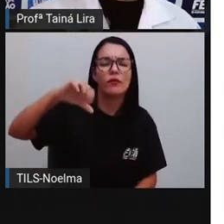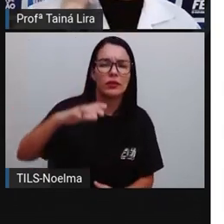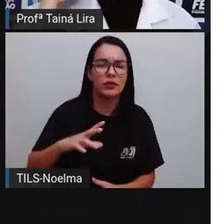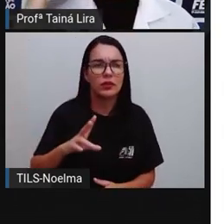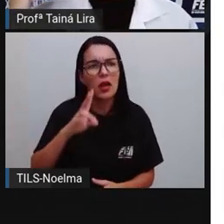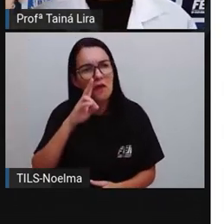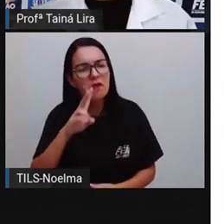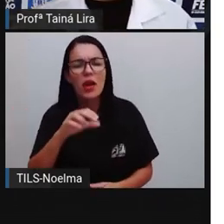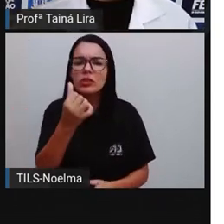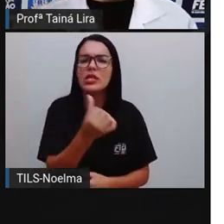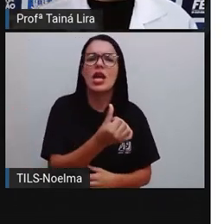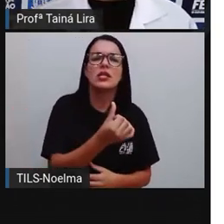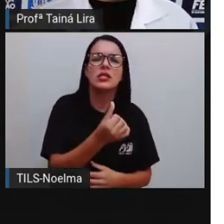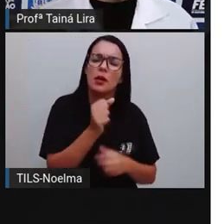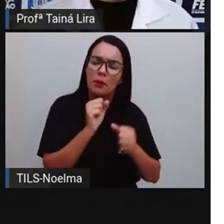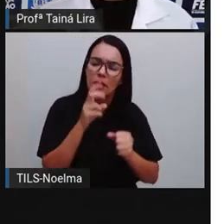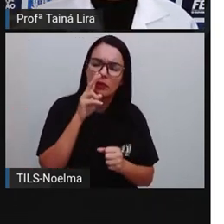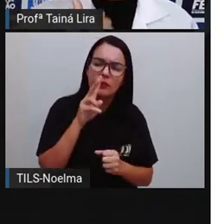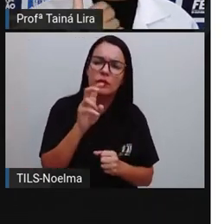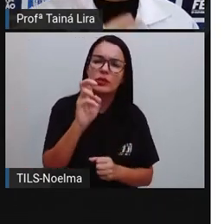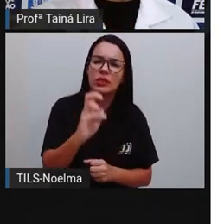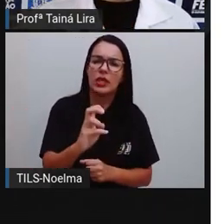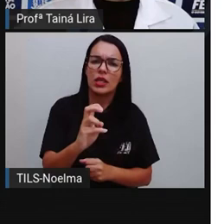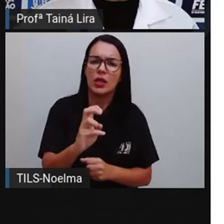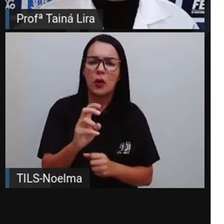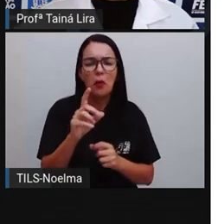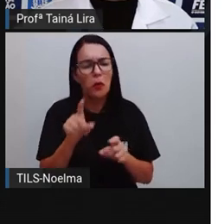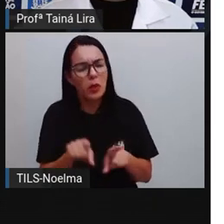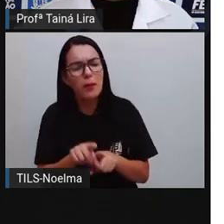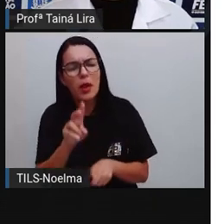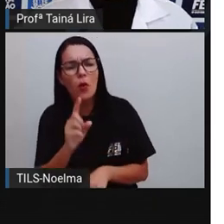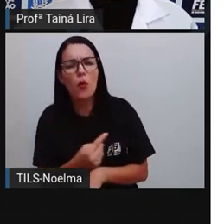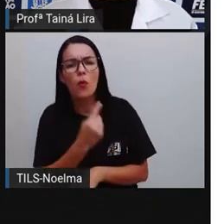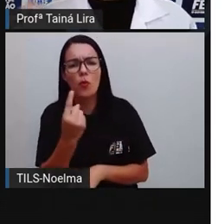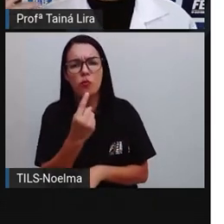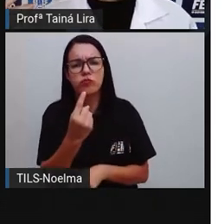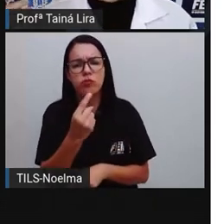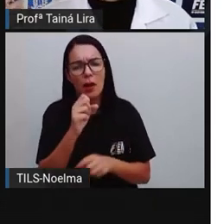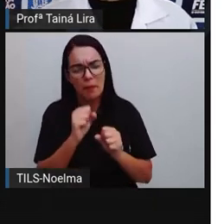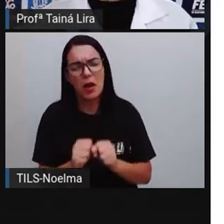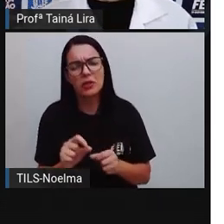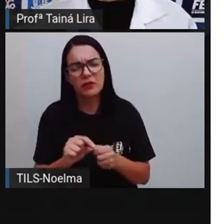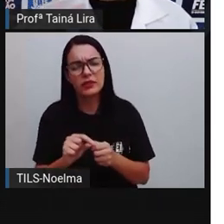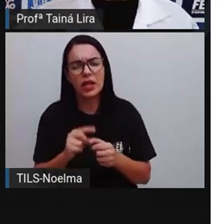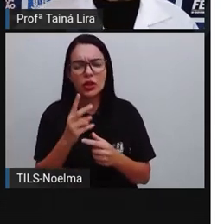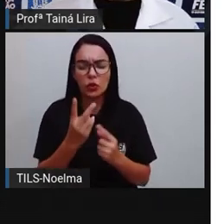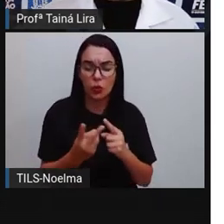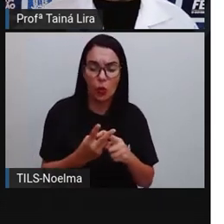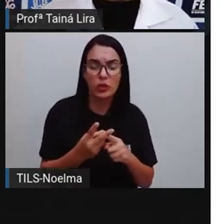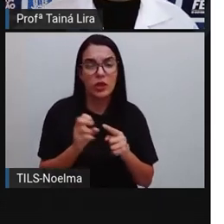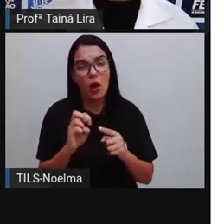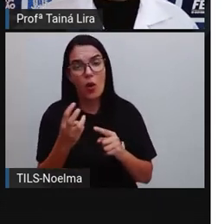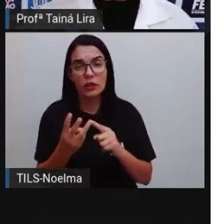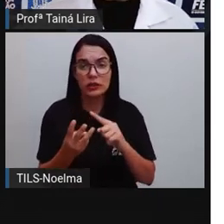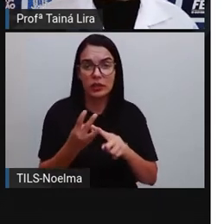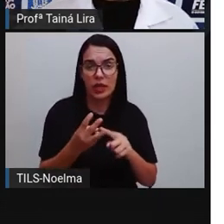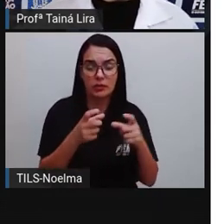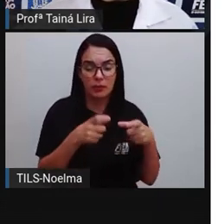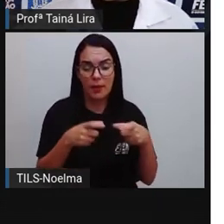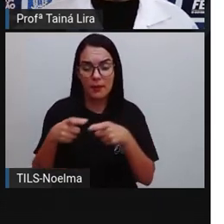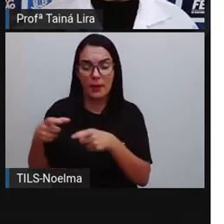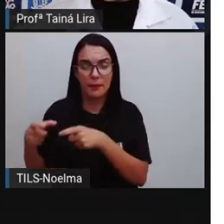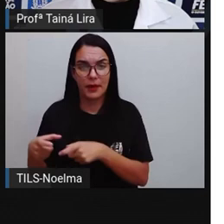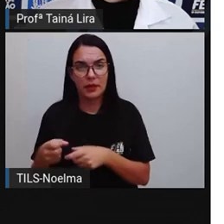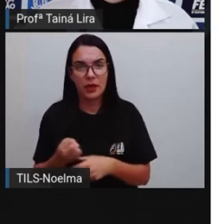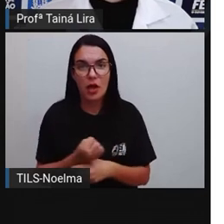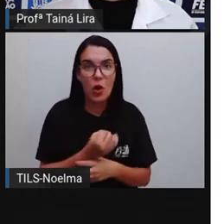seis ainda com cinco Tenta com um tá tenta formar em número de dois e três algarismos quantos